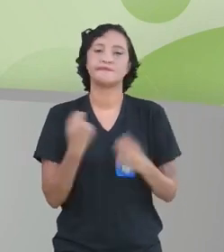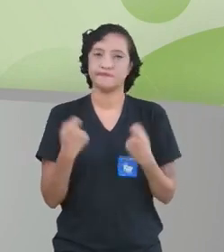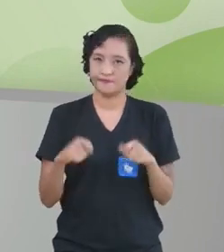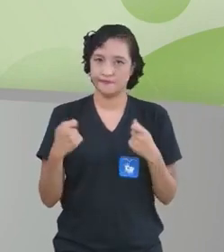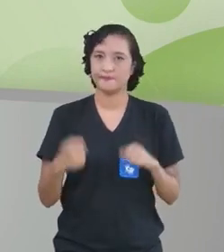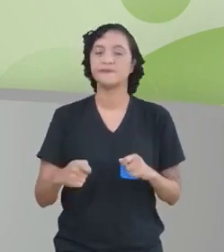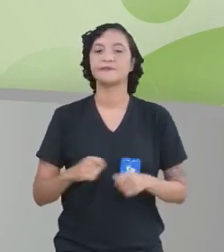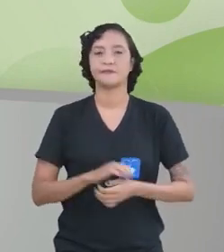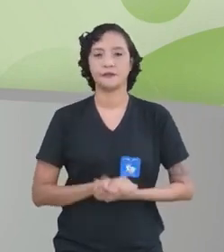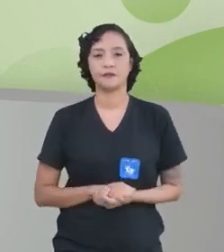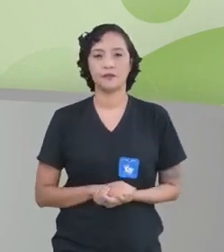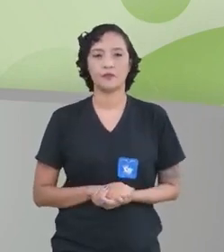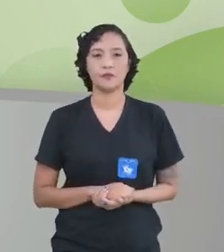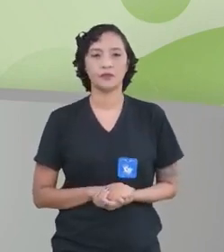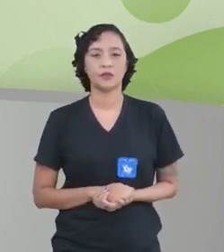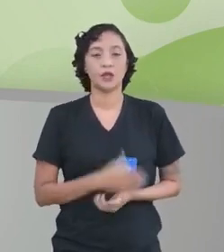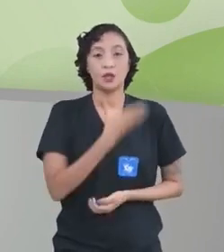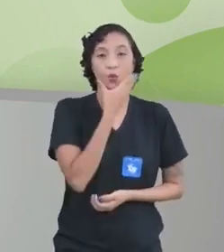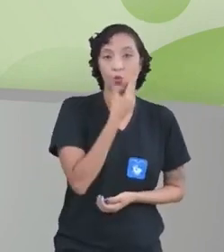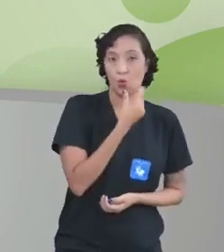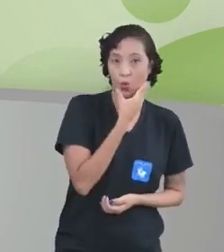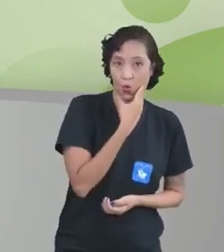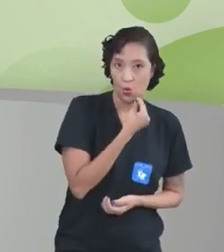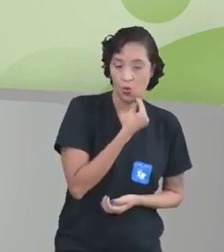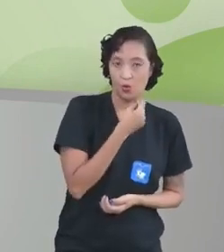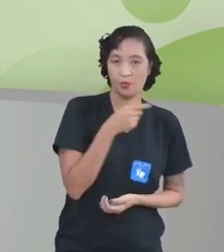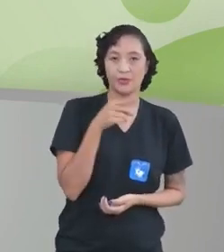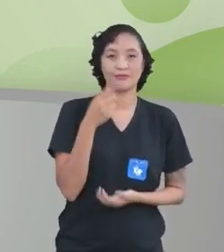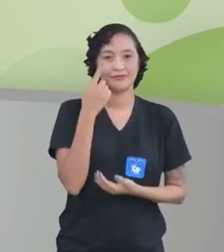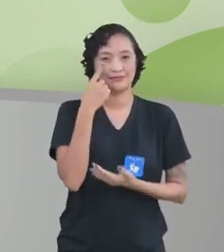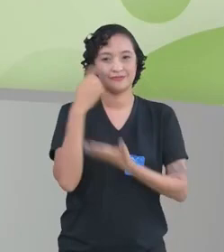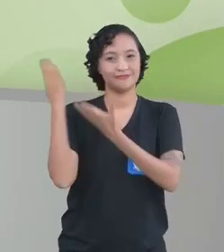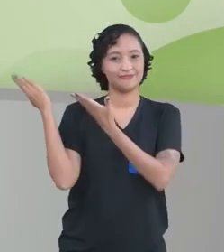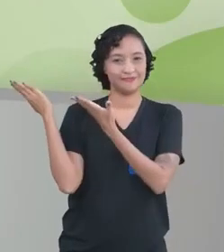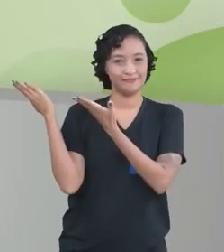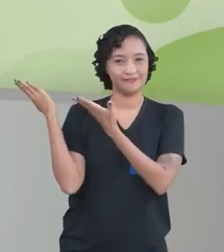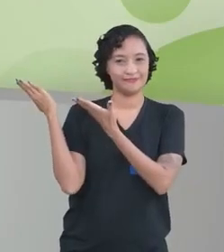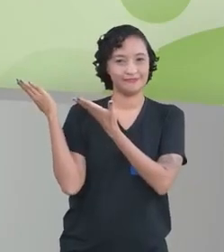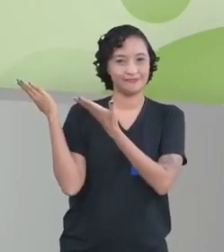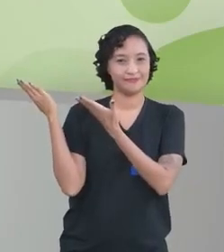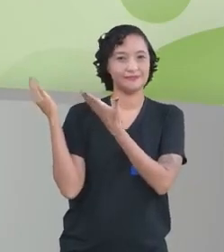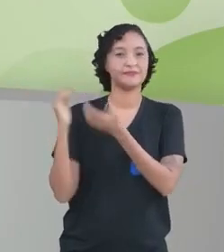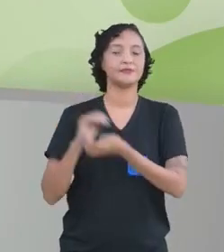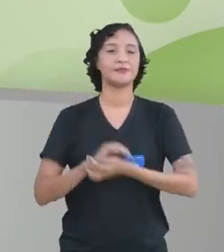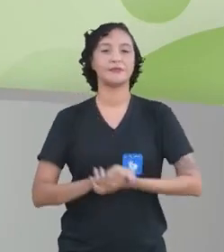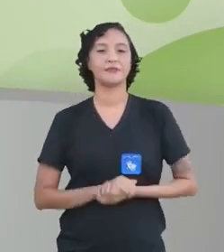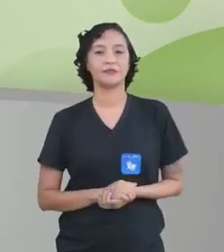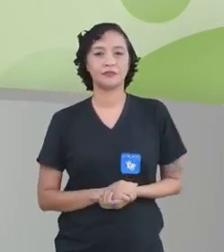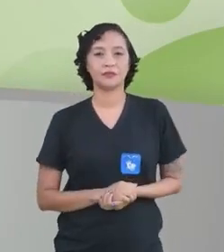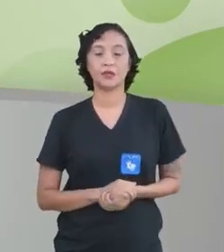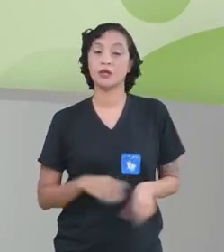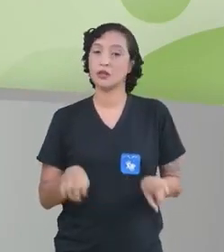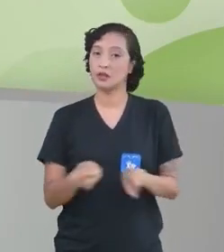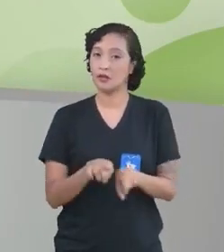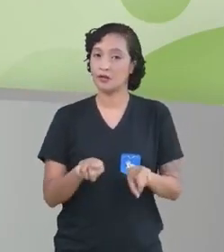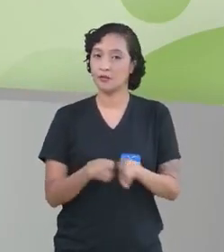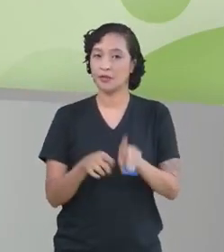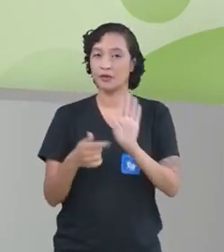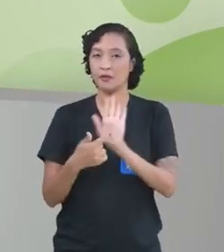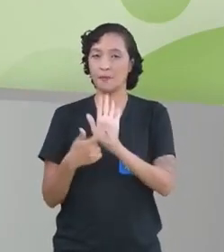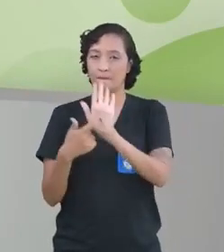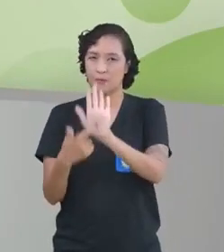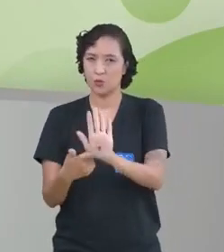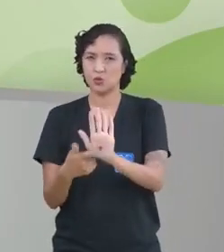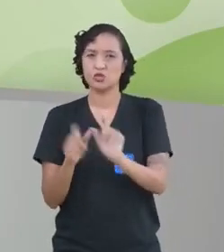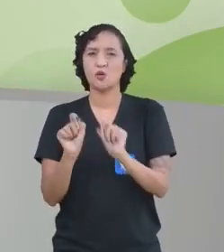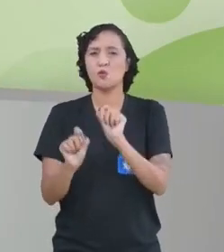Além do sistema reprodutor masculino, que é esse que nós acabamos de conversar, eu preciso mostrar para vocês algumas